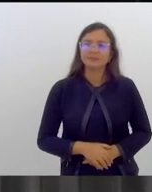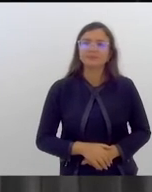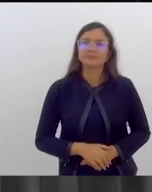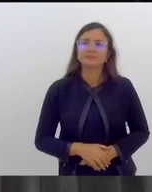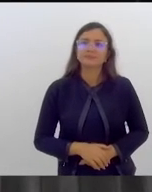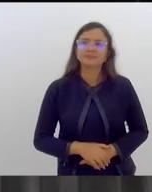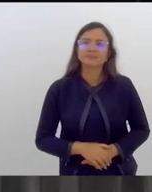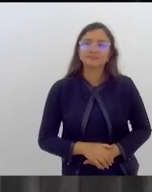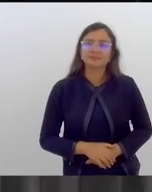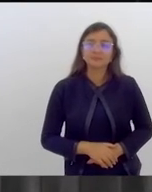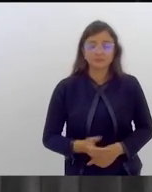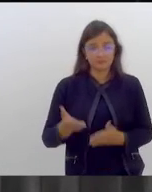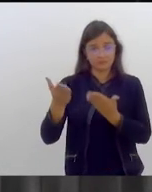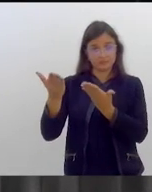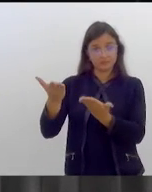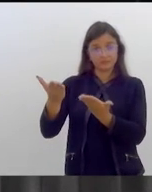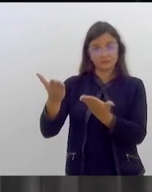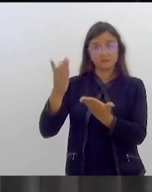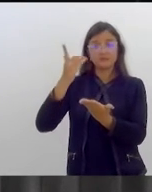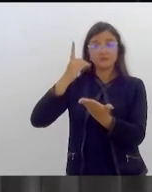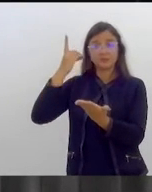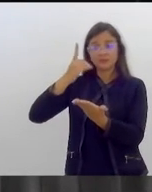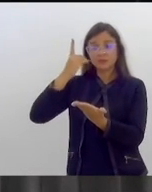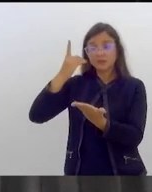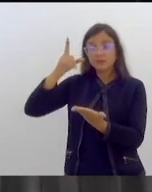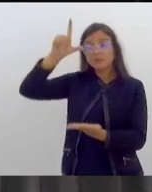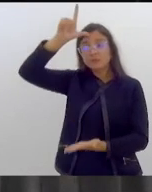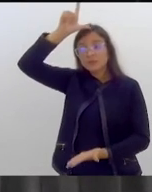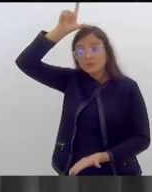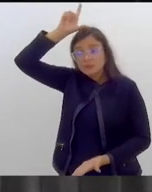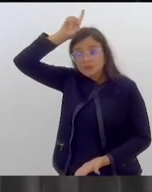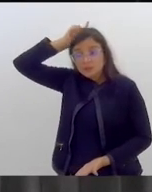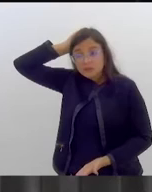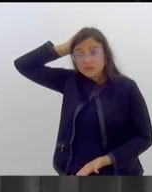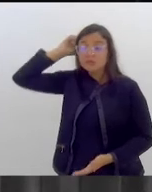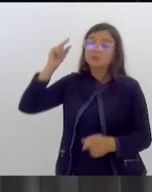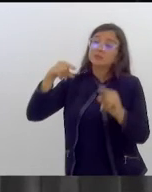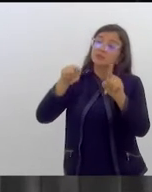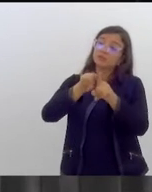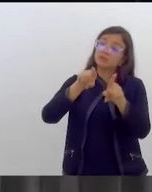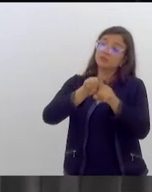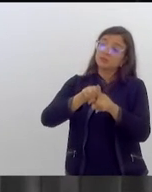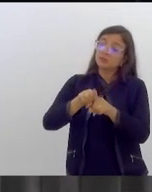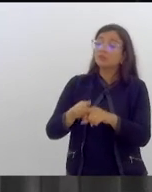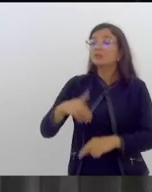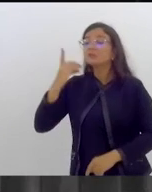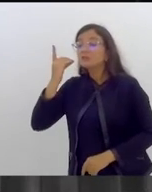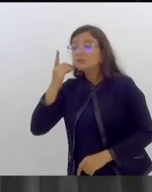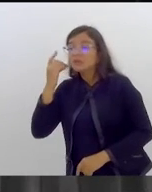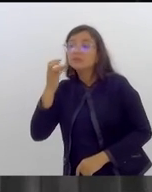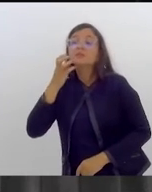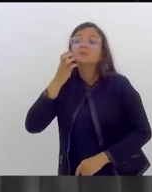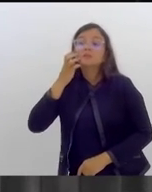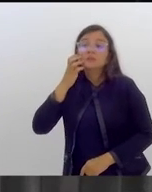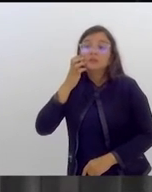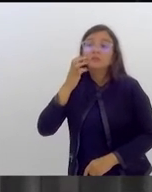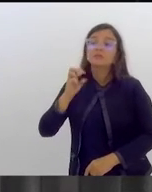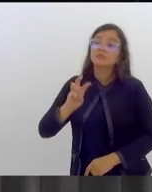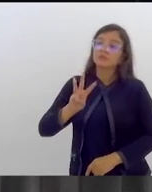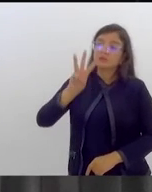tanto Nobre Deputado Luiz Paulo Correia da Rocha como Nobre Deputado waldeck